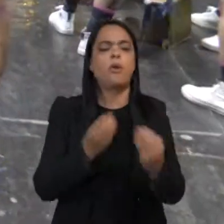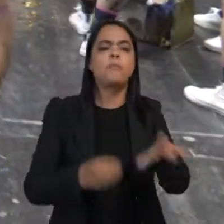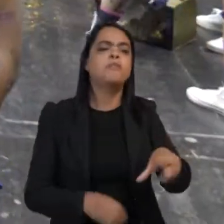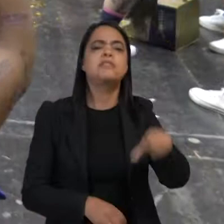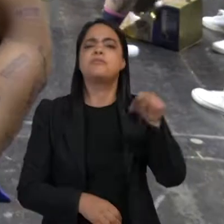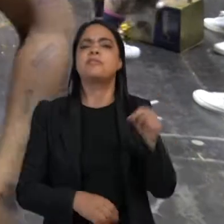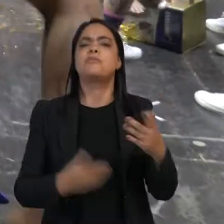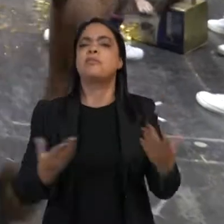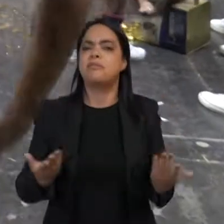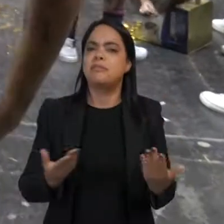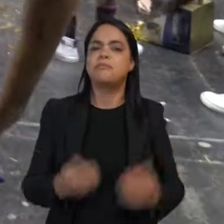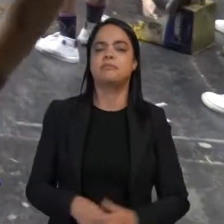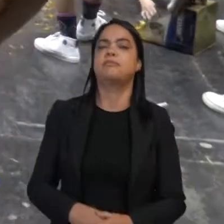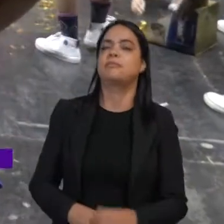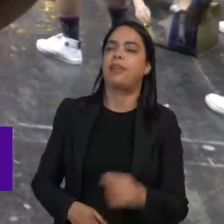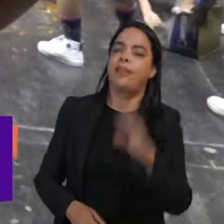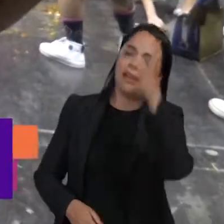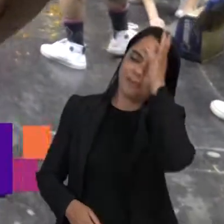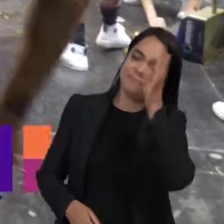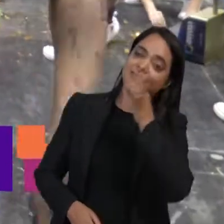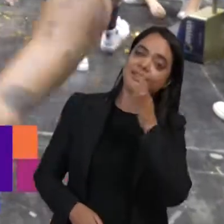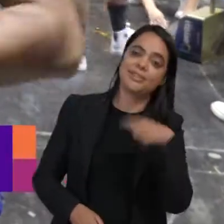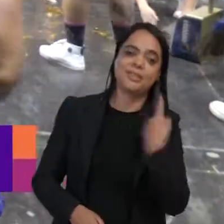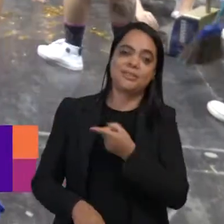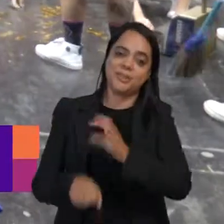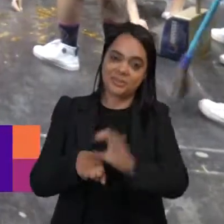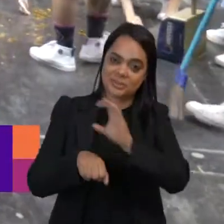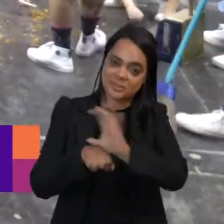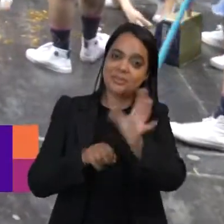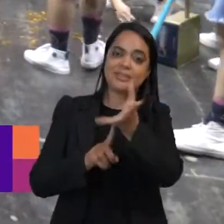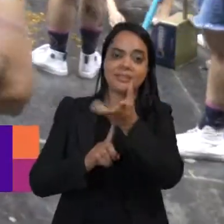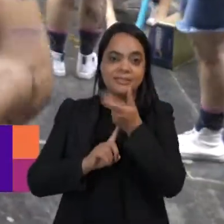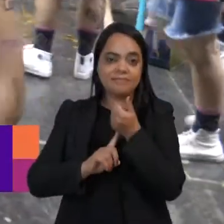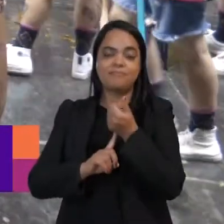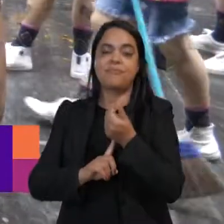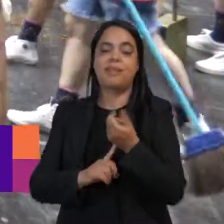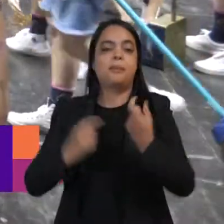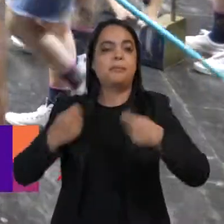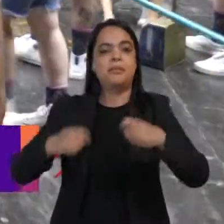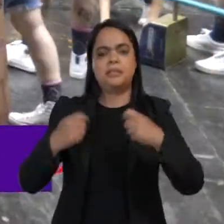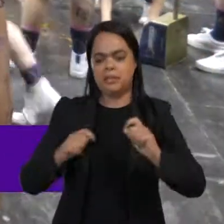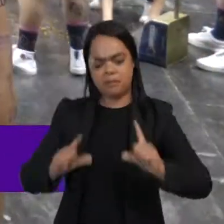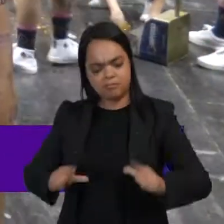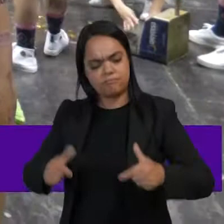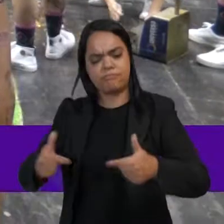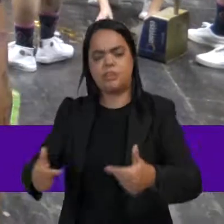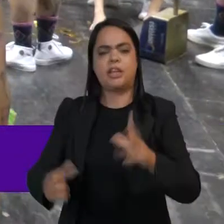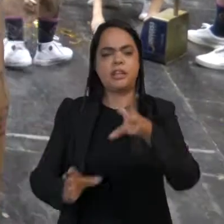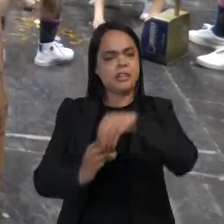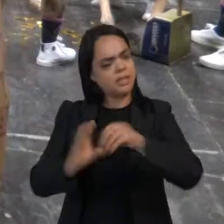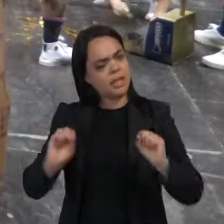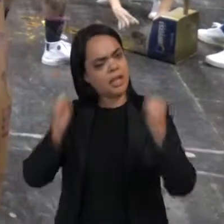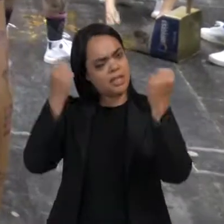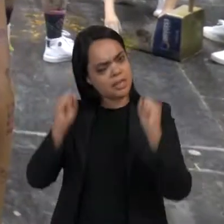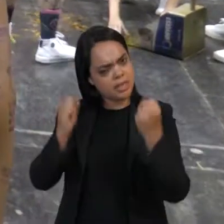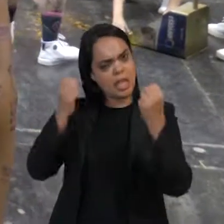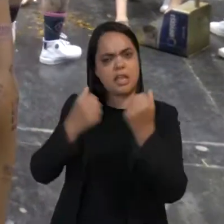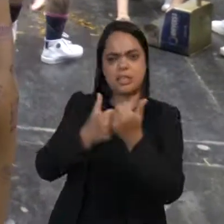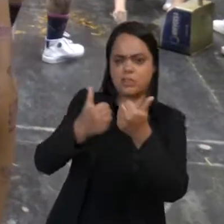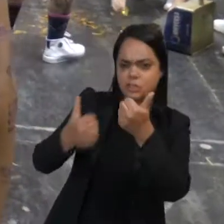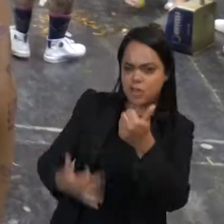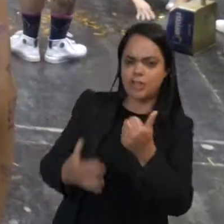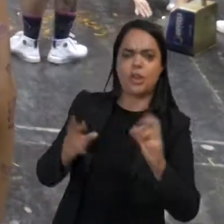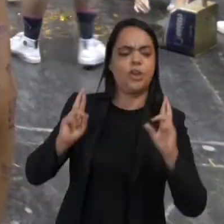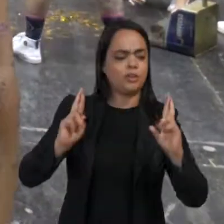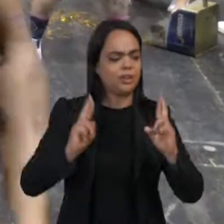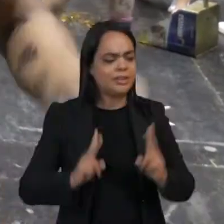escolhido o mascote da Arlequim? Ah, é uma tradição enorme do nosso curso, né, das artes, né? É você tá engajado na atlética, ser